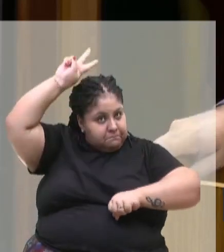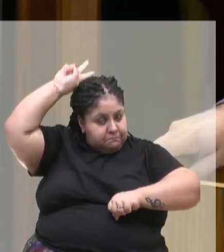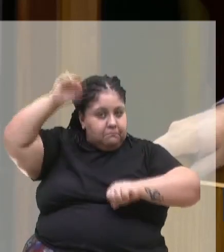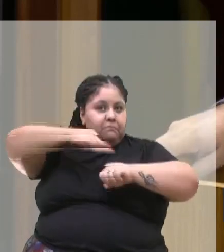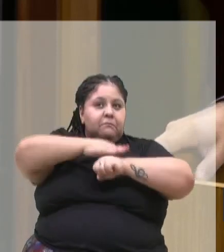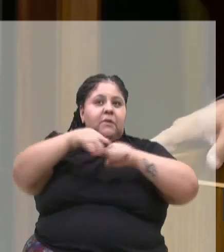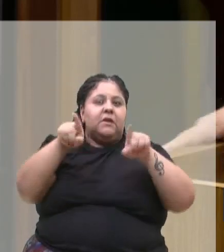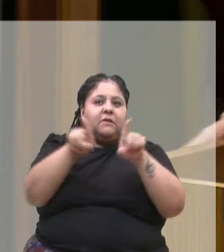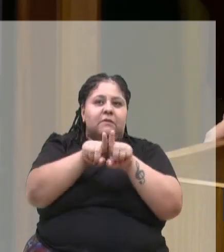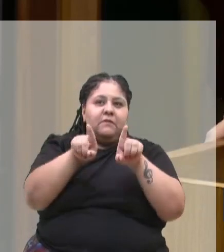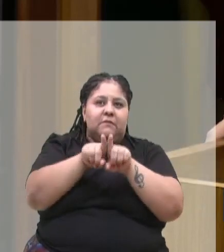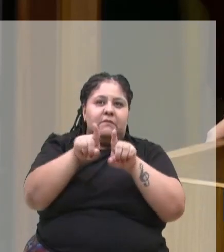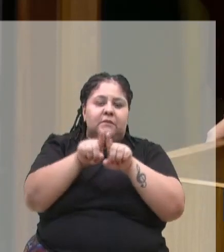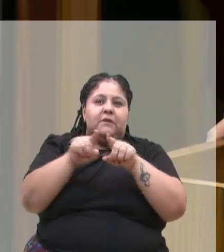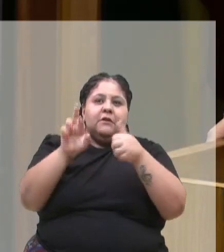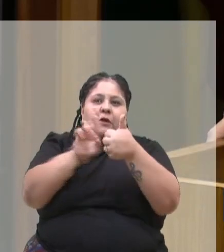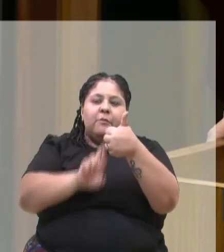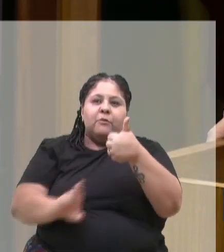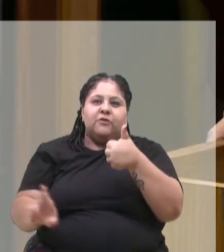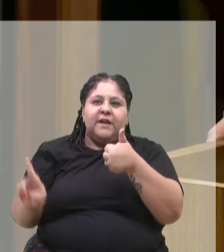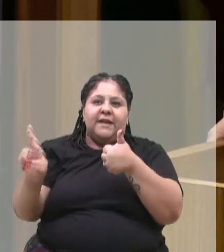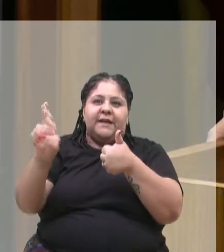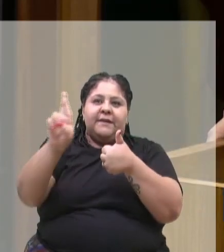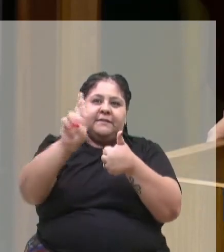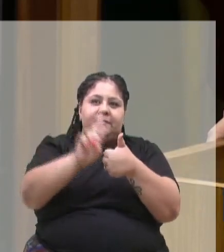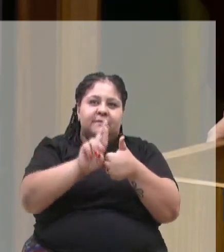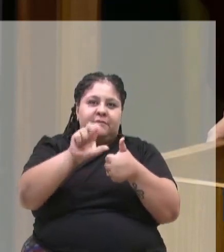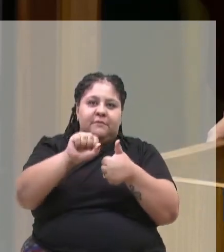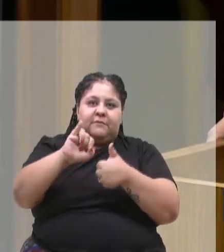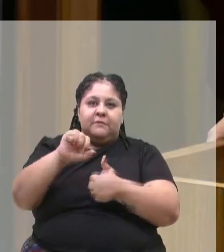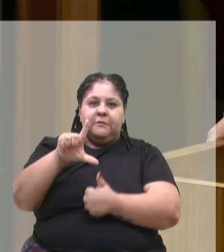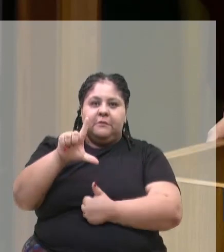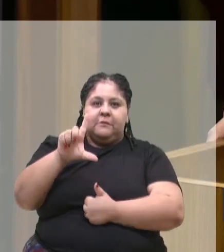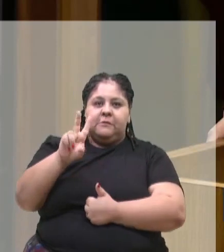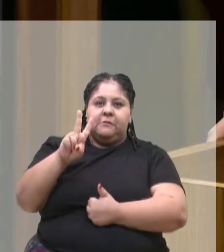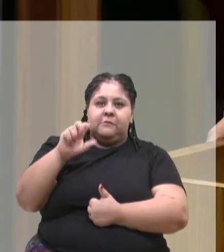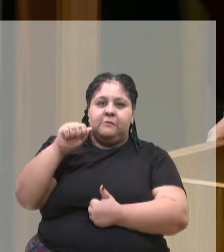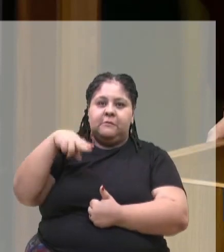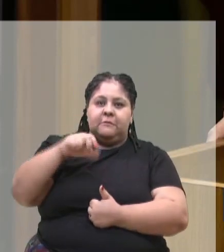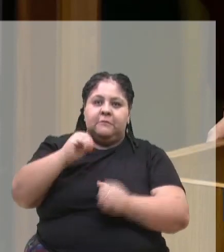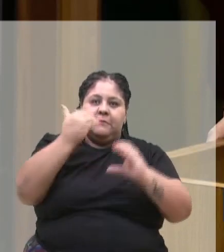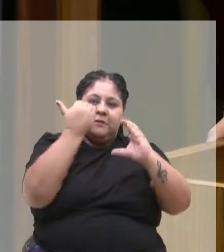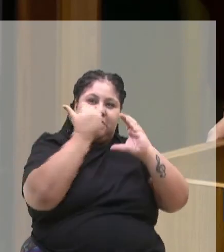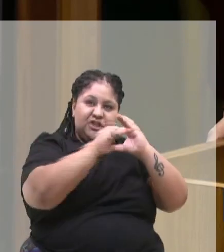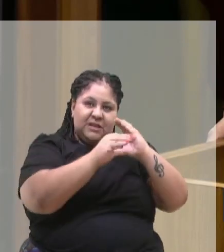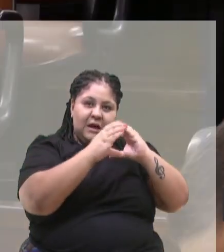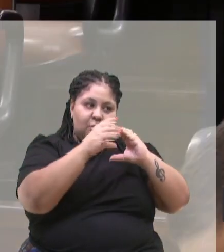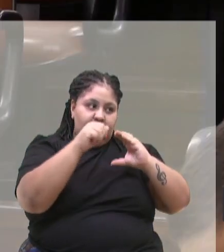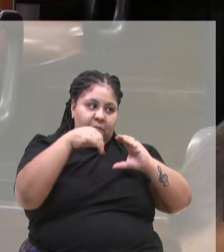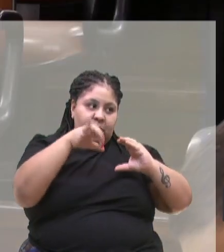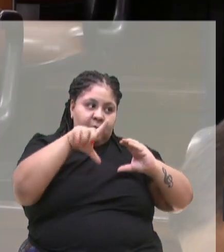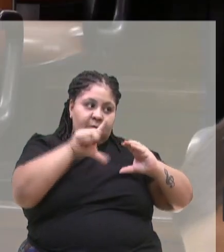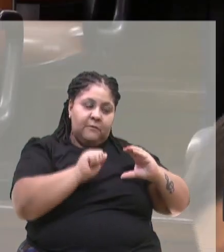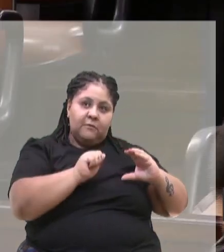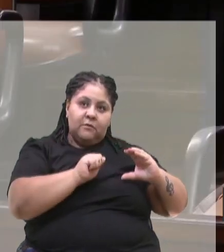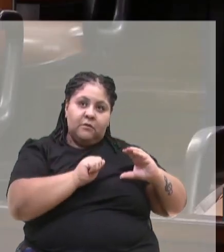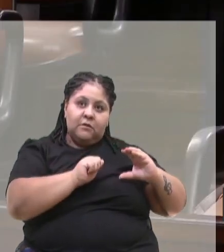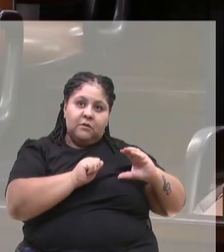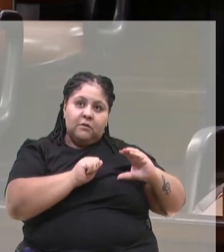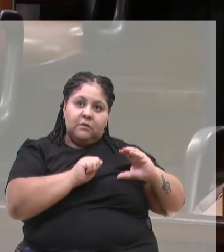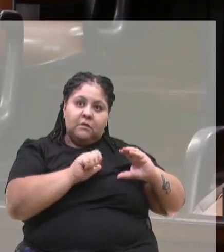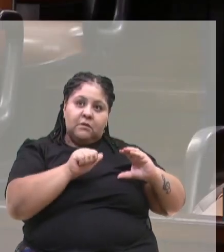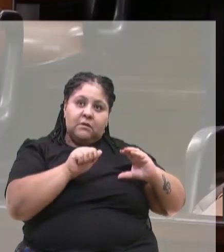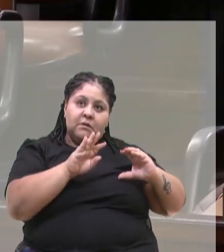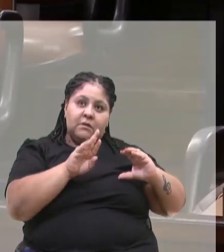a promotora, a doutora Simone Martini, e aí destinaram para a Camila o Abramo Randon, para